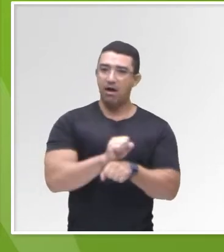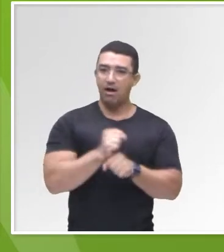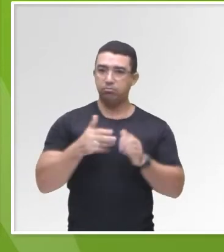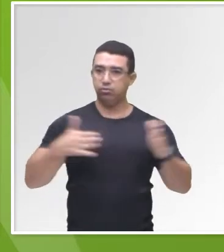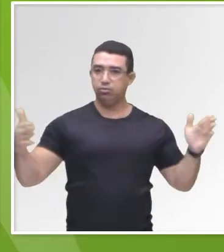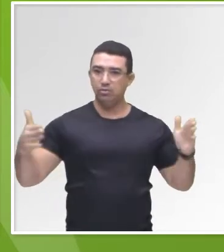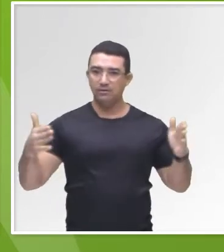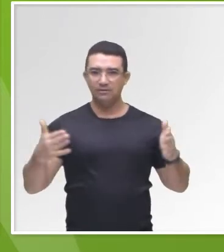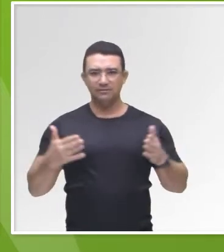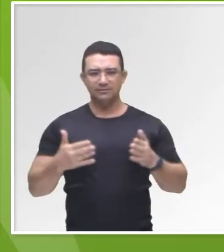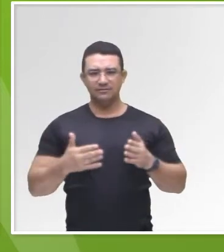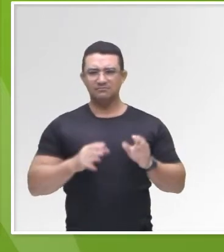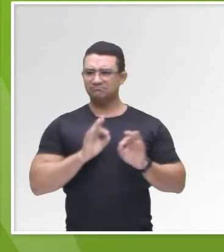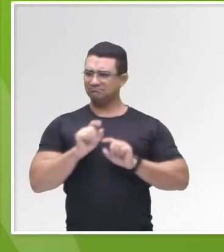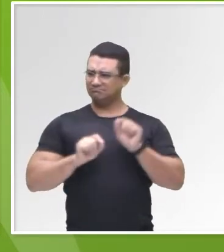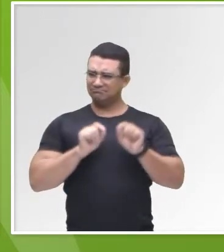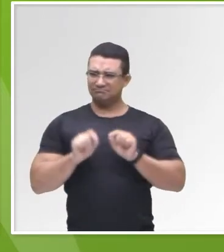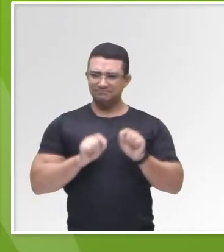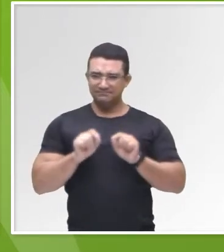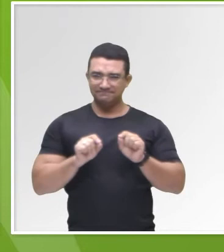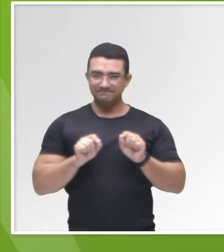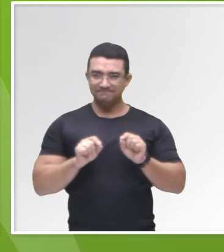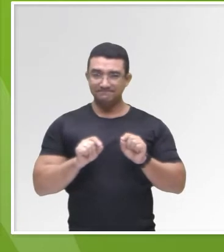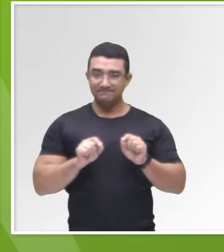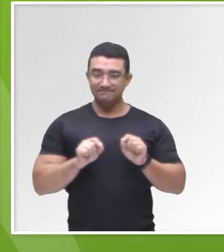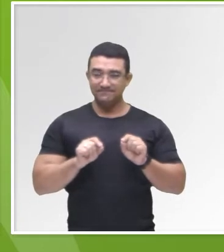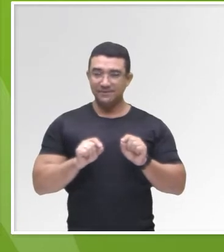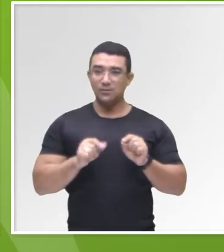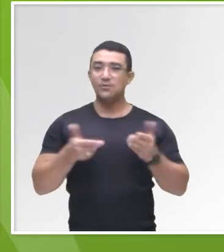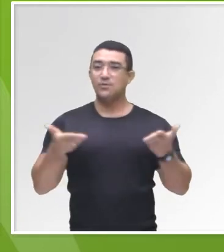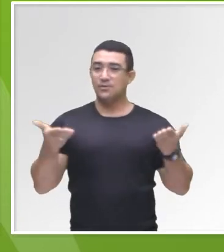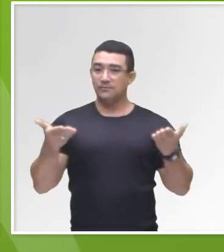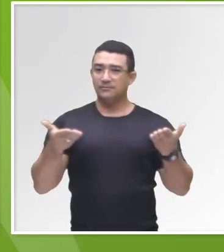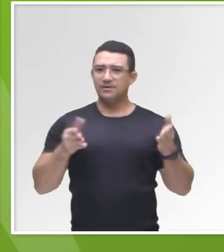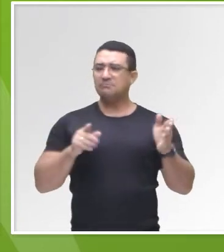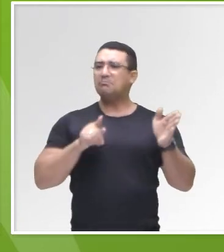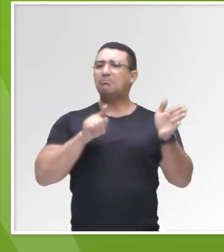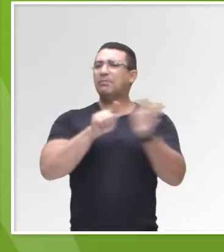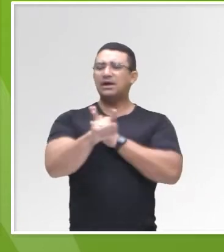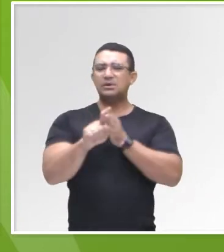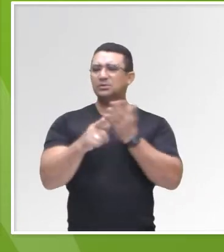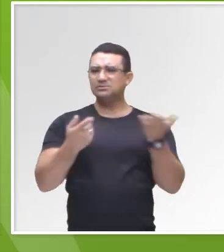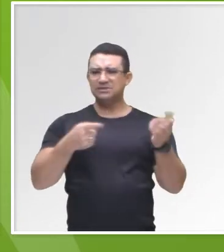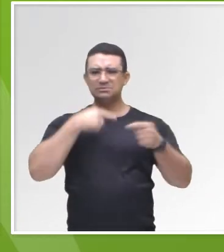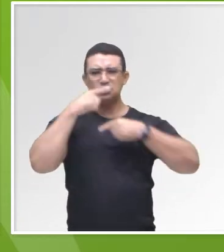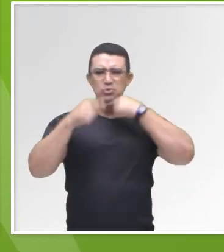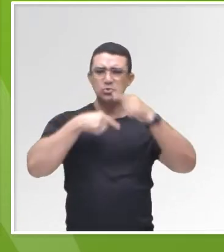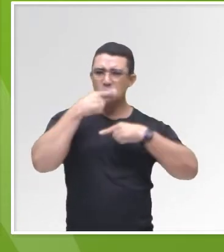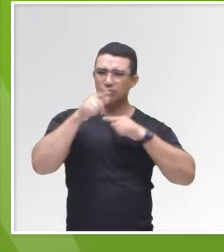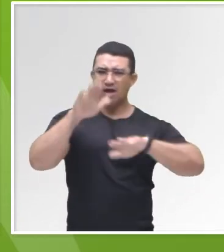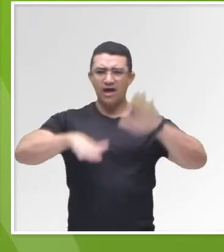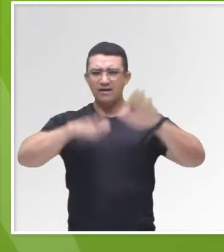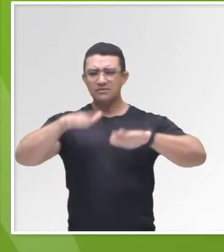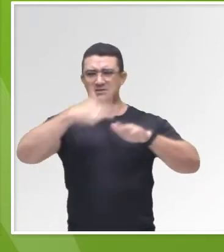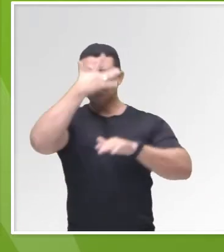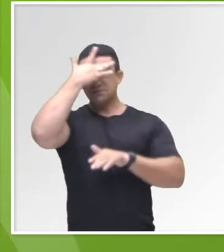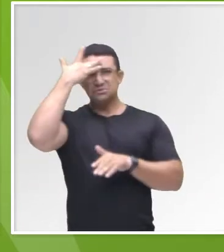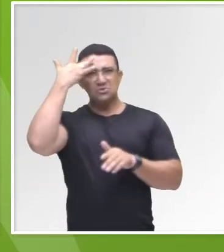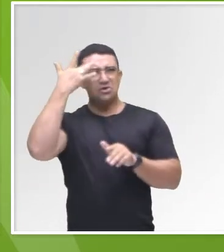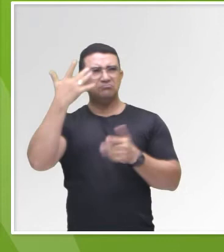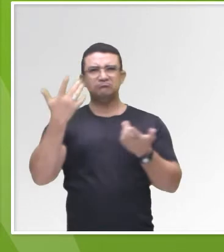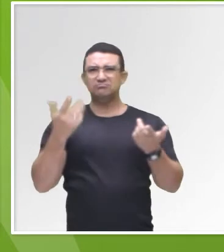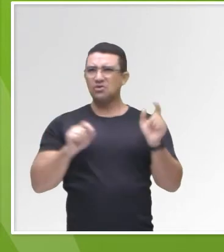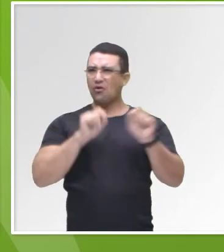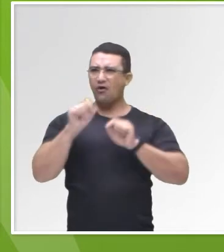de 1,5 m, por exemplo. E aí a gente traz esses questionamentos aí, que são perguntas que às vezes nos ocorrem, né? Às vezes, nossa, cortei a